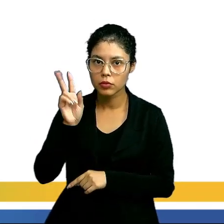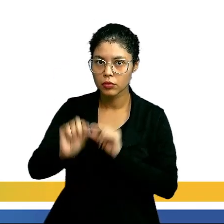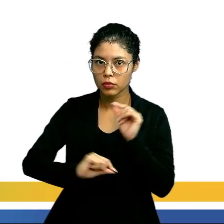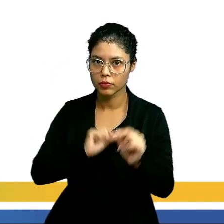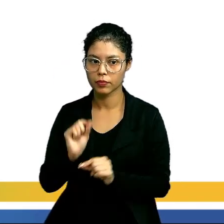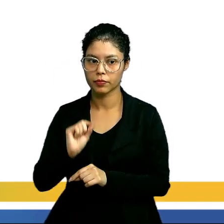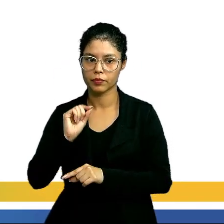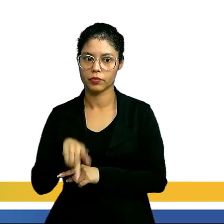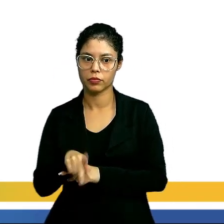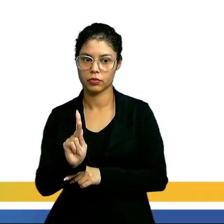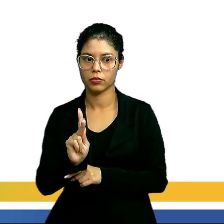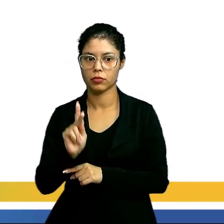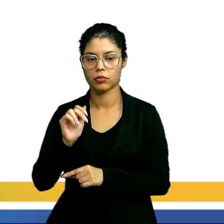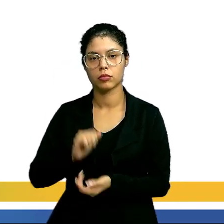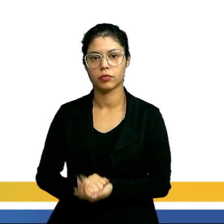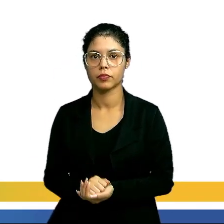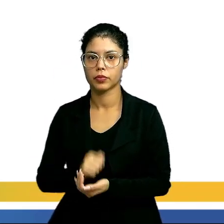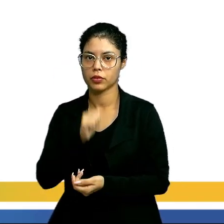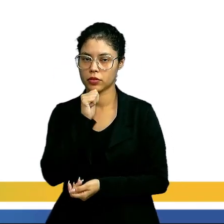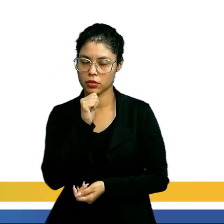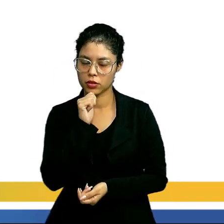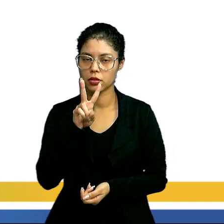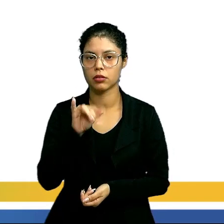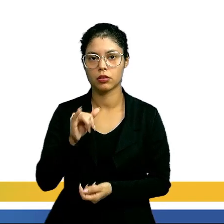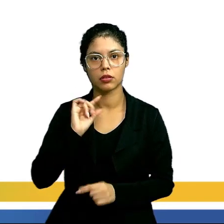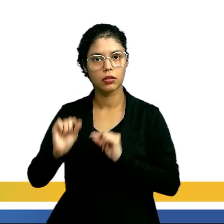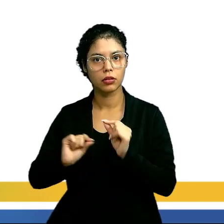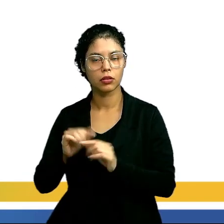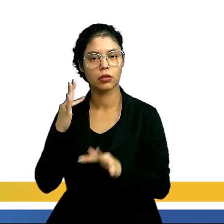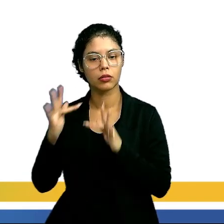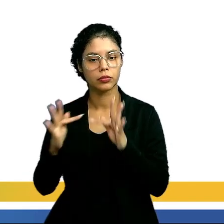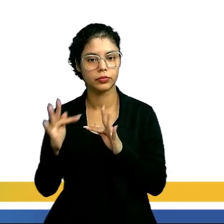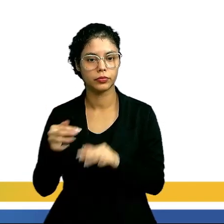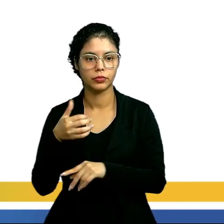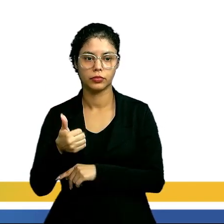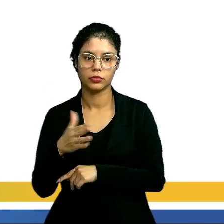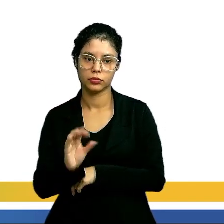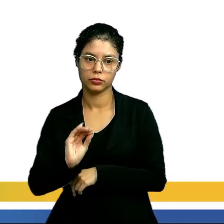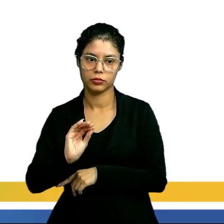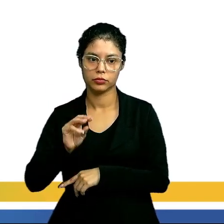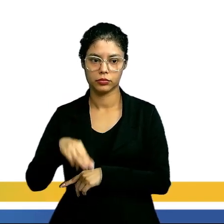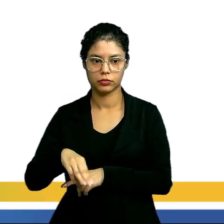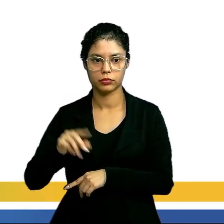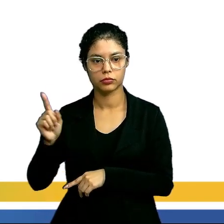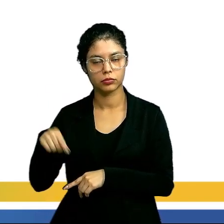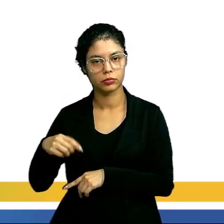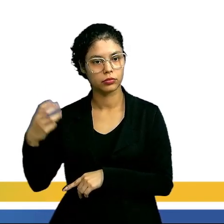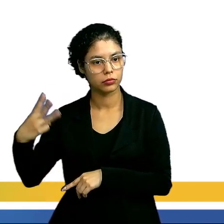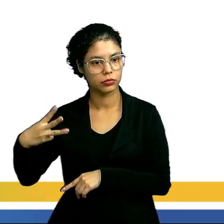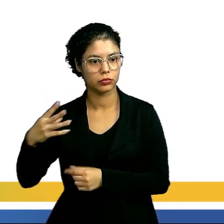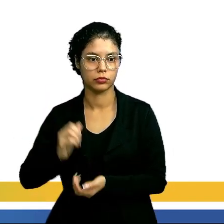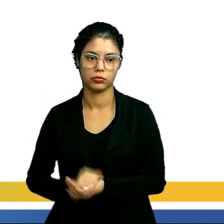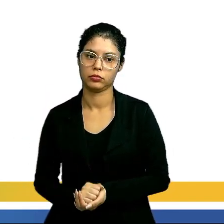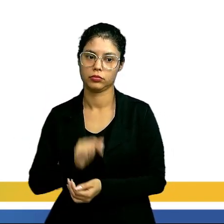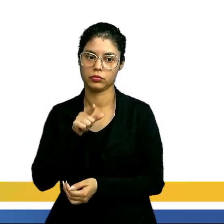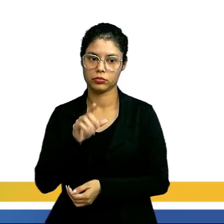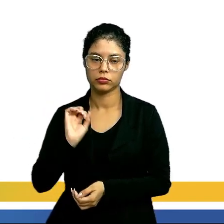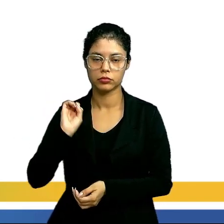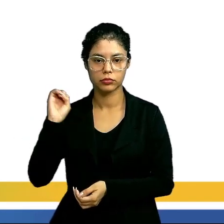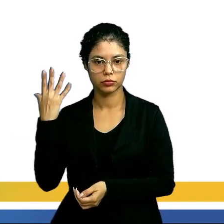que o K de quilo, eles nos equivale, na física, a 10 elevado a 3. Nesse caso, então, temos